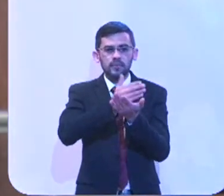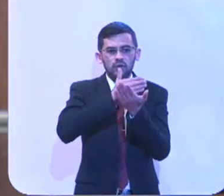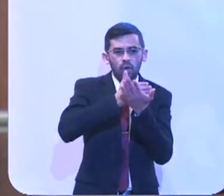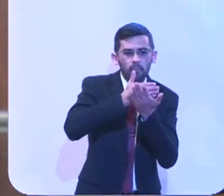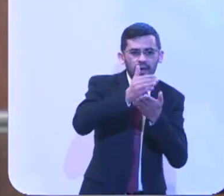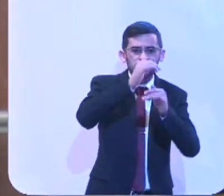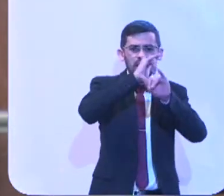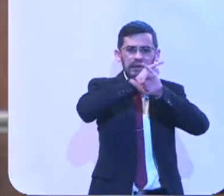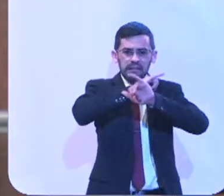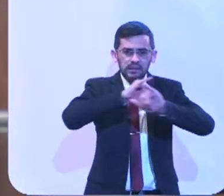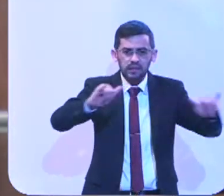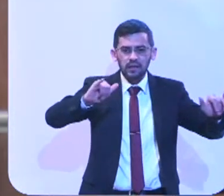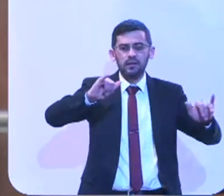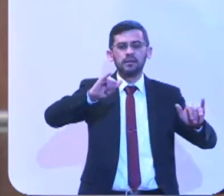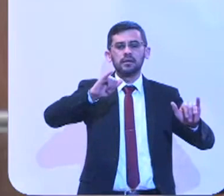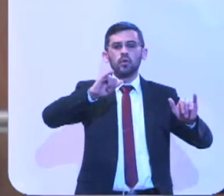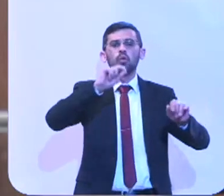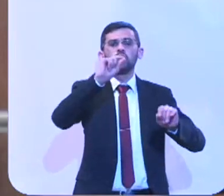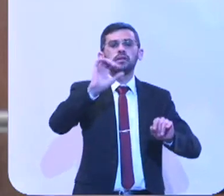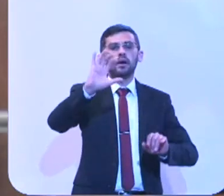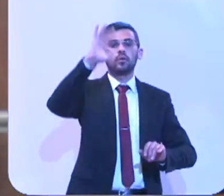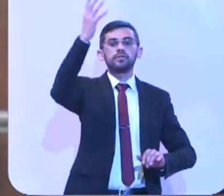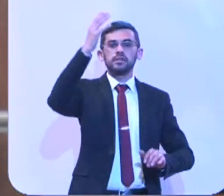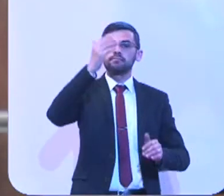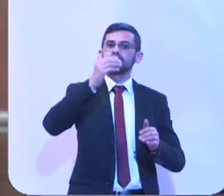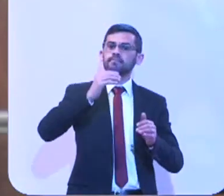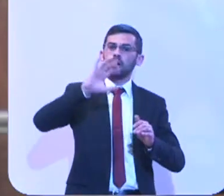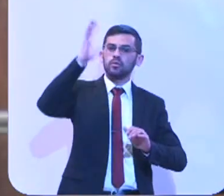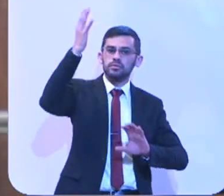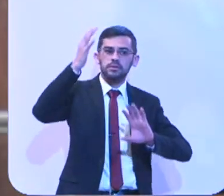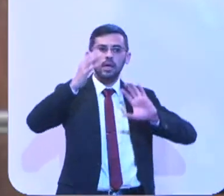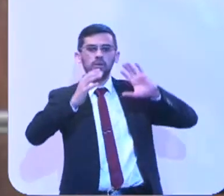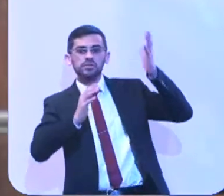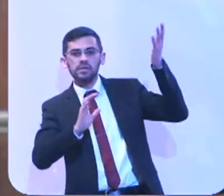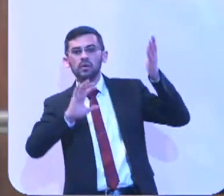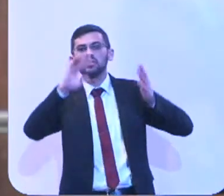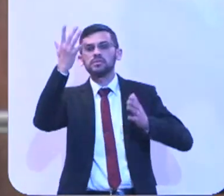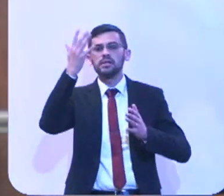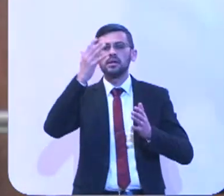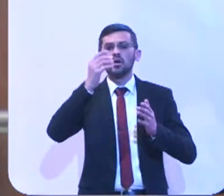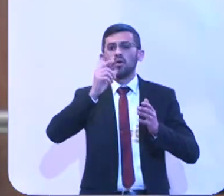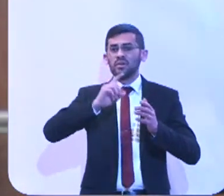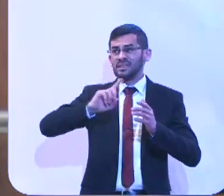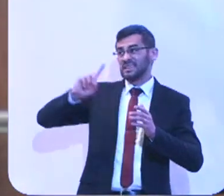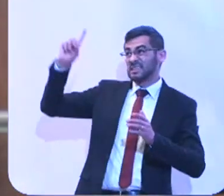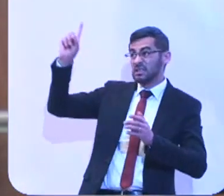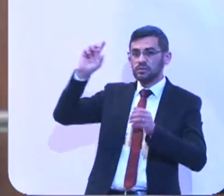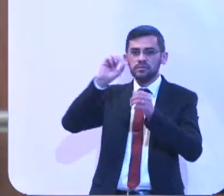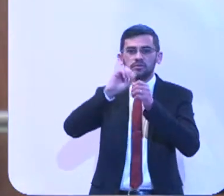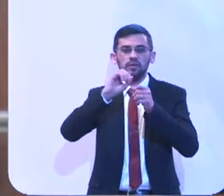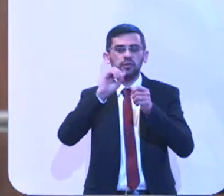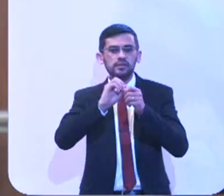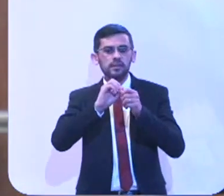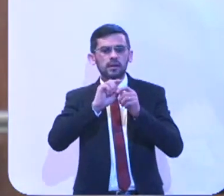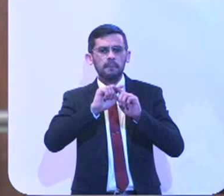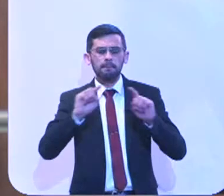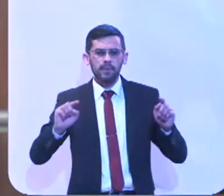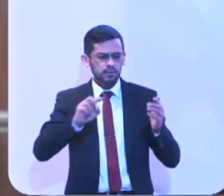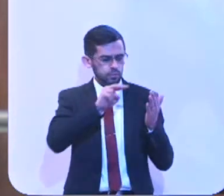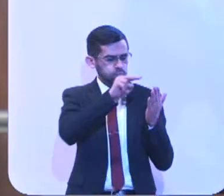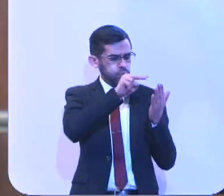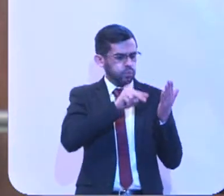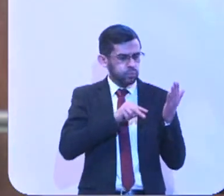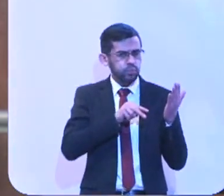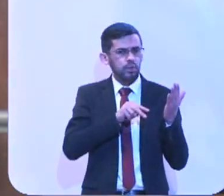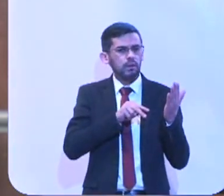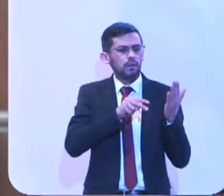Comece a declarar o que vai acontecer nos próximos dias. Comece a declarar o que eu vou fazer. E o que me chama a